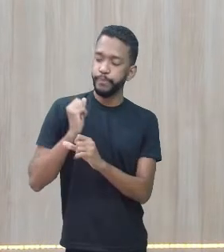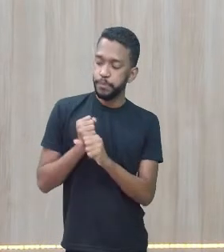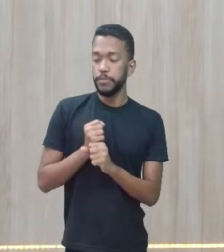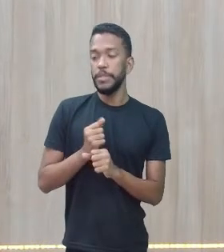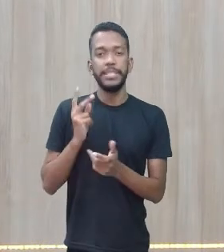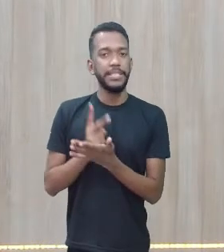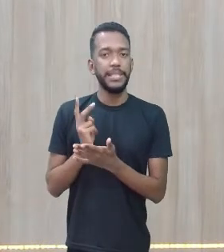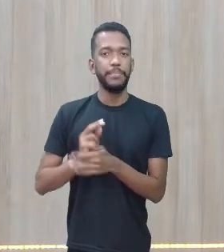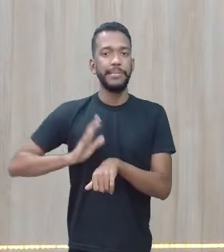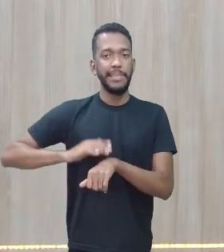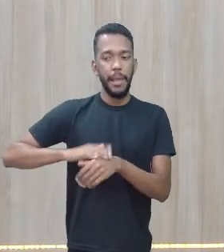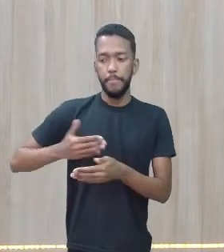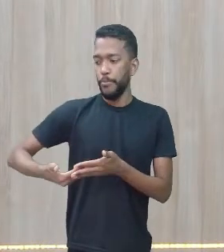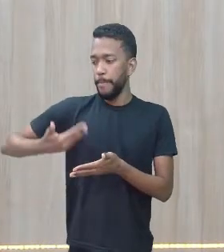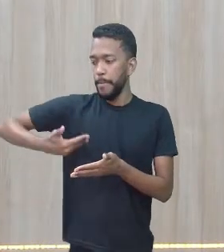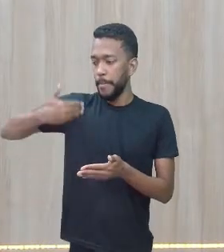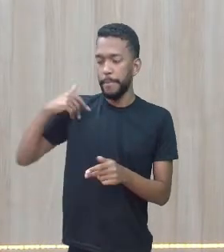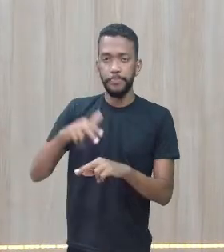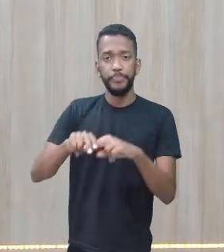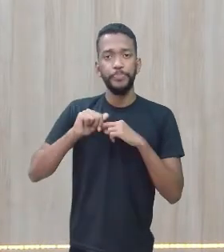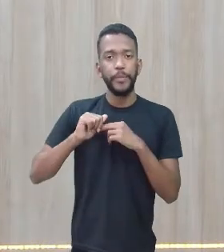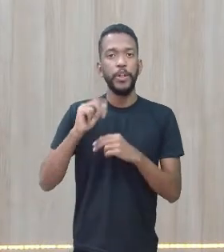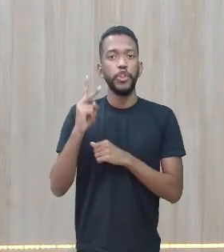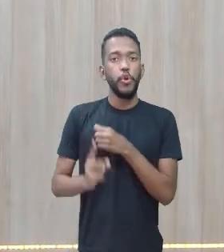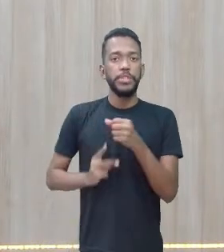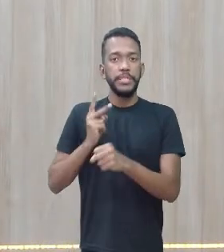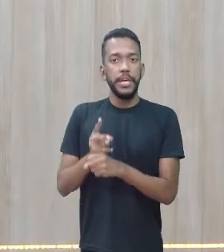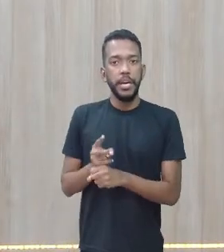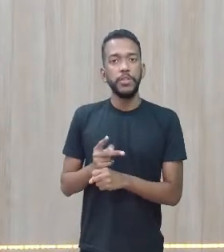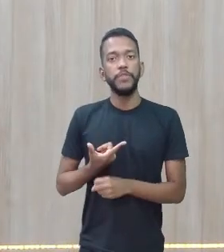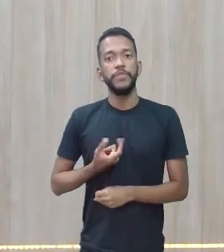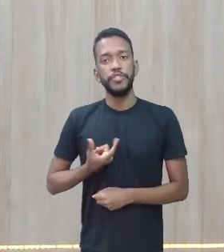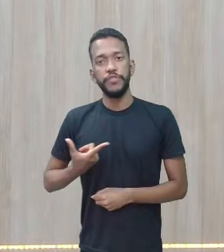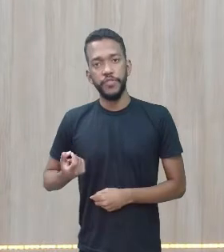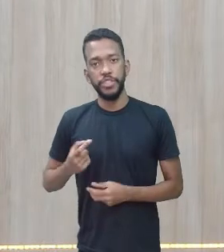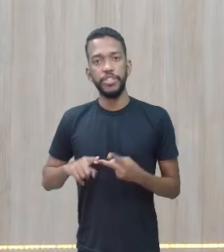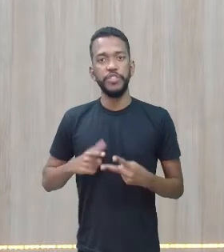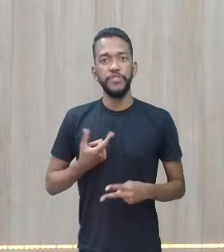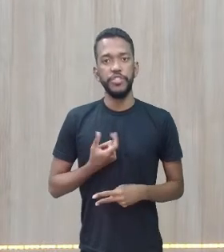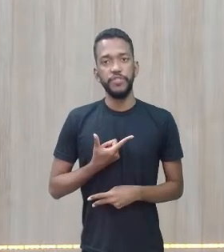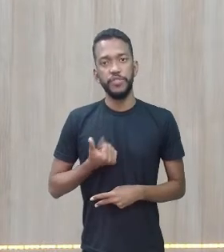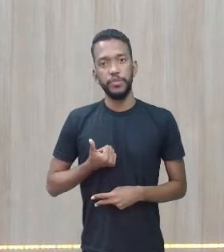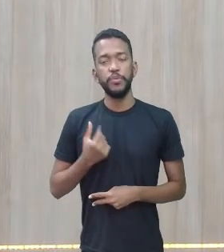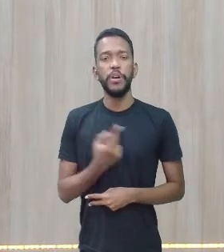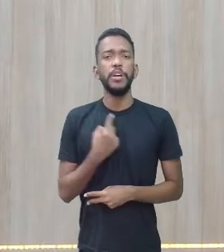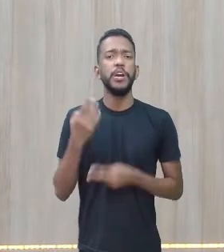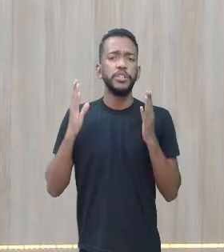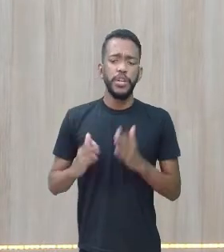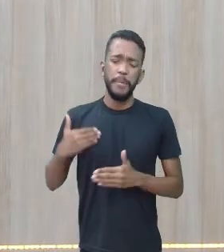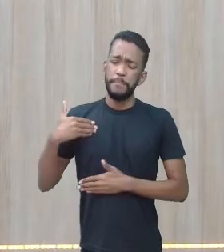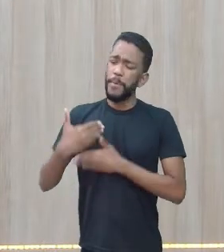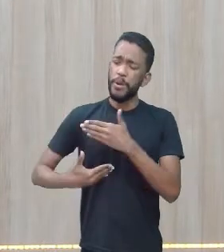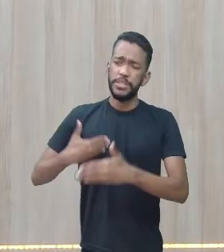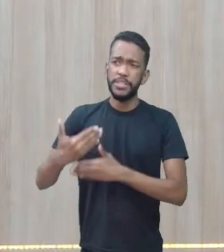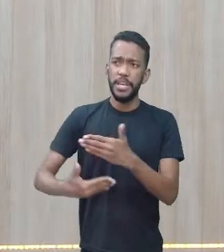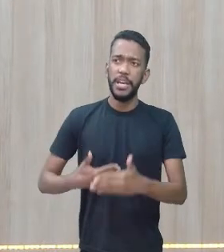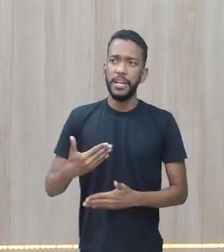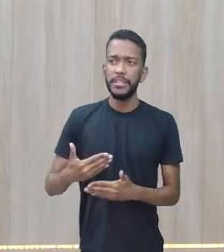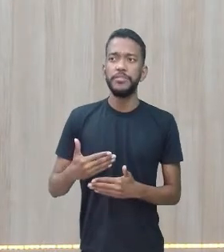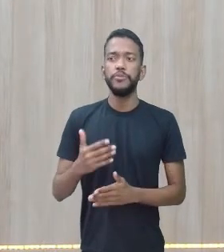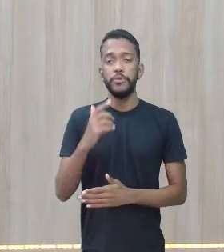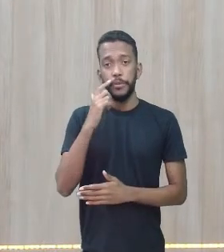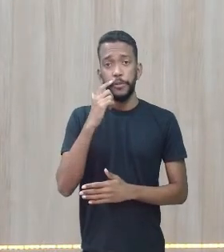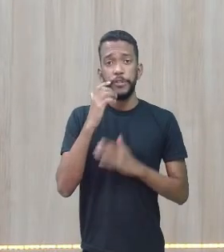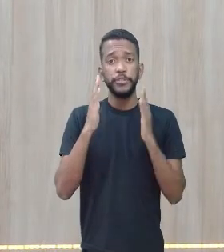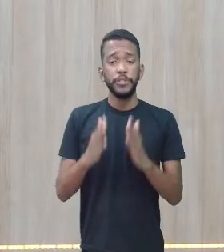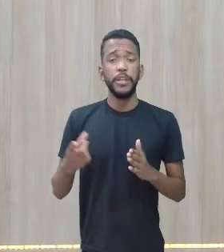todo, porque nesses 2 anos, 2020 e 2021, enfrentamos todo esse processo, não é?